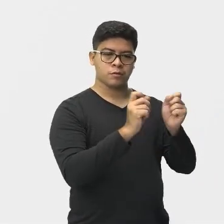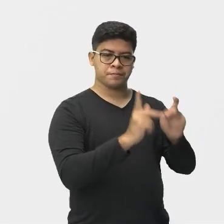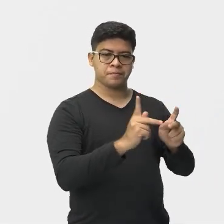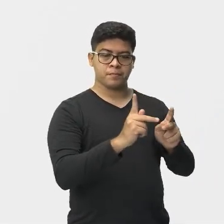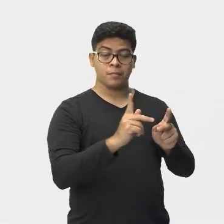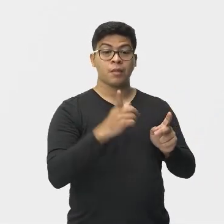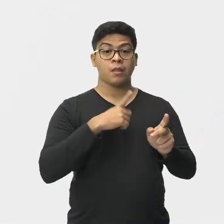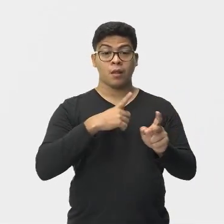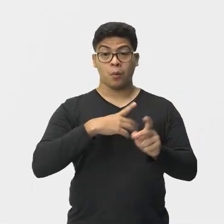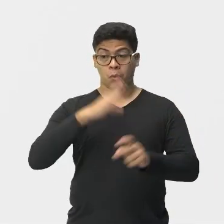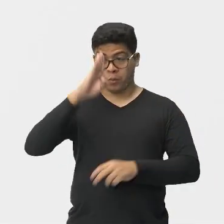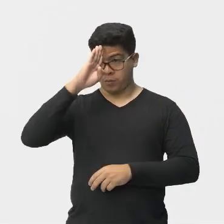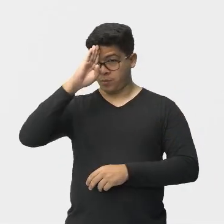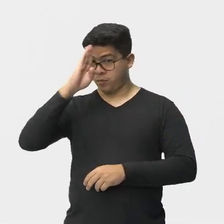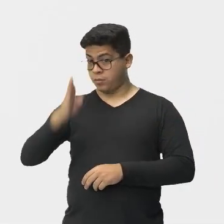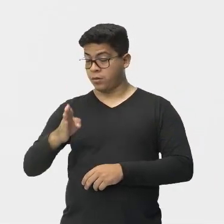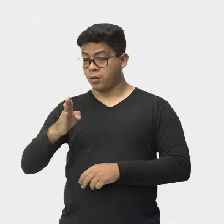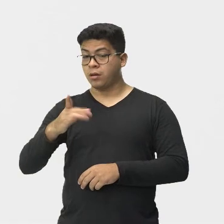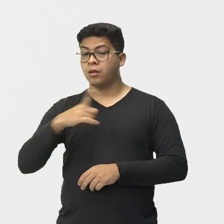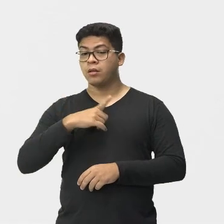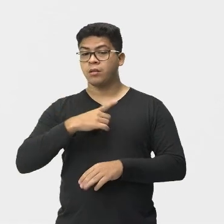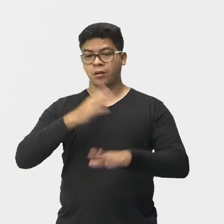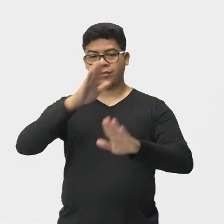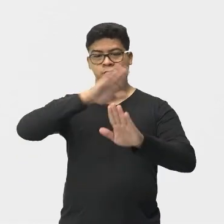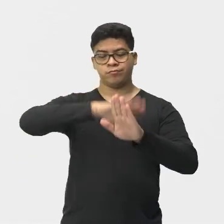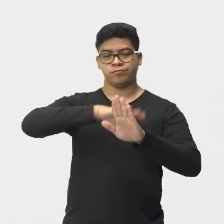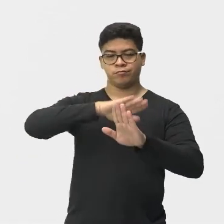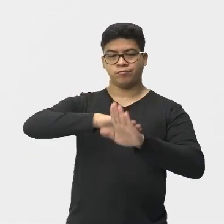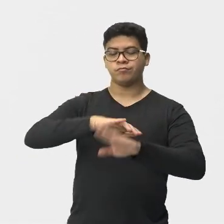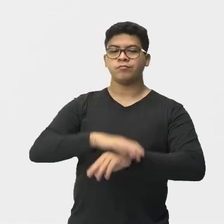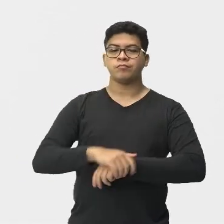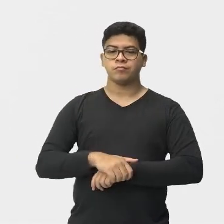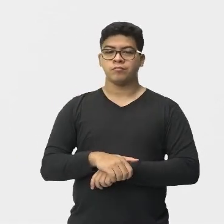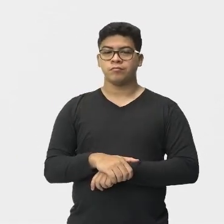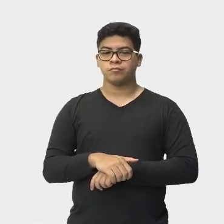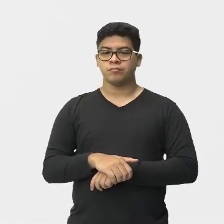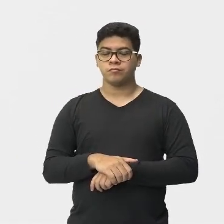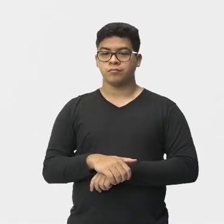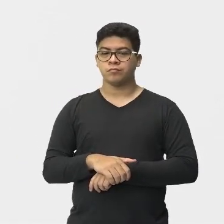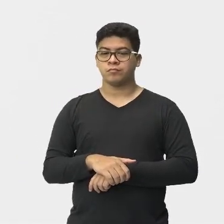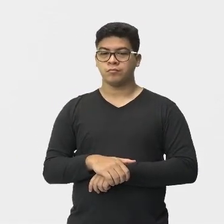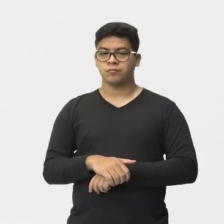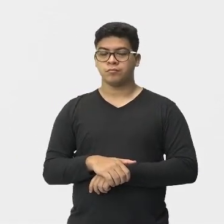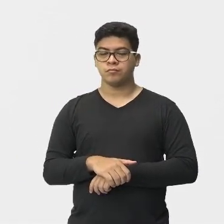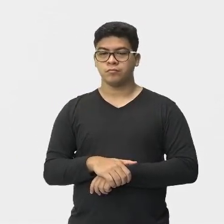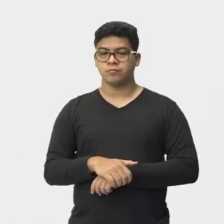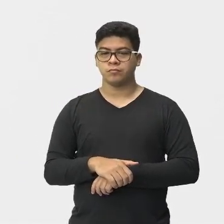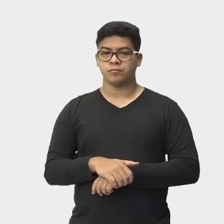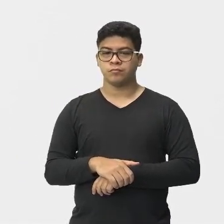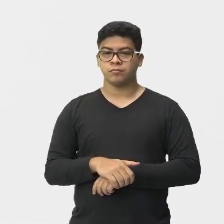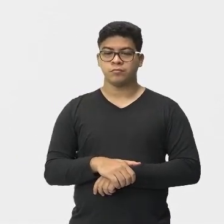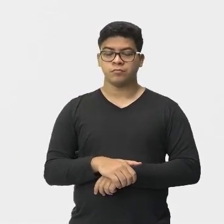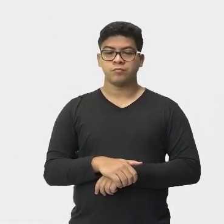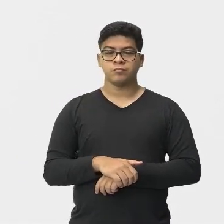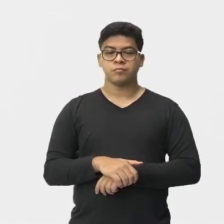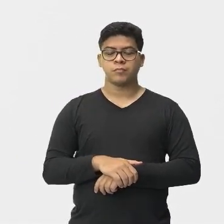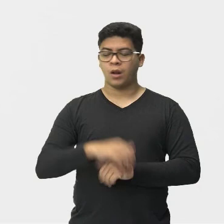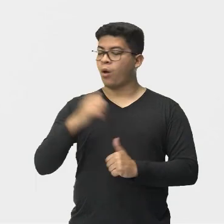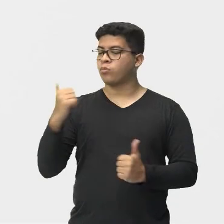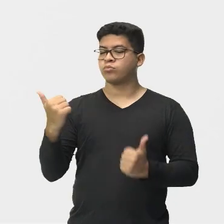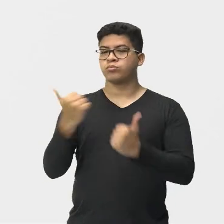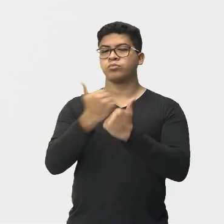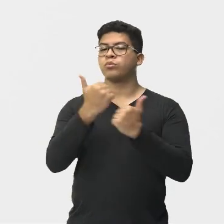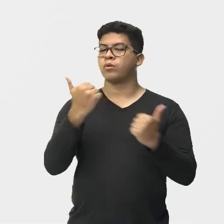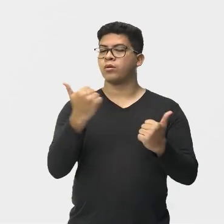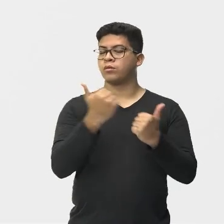Então, ficaria te lo, não é isso? Presto. Fazendo a